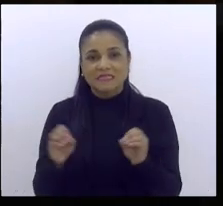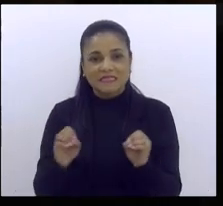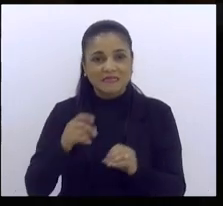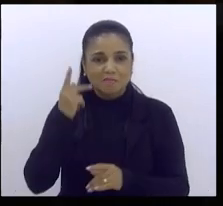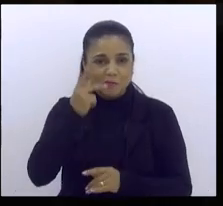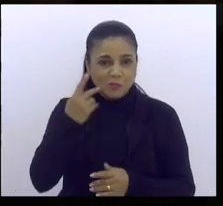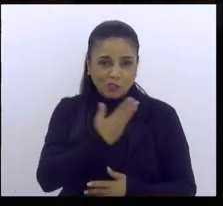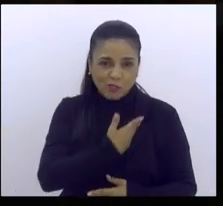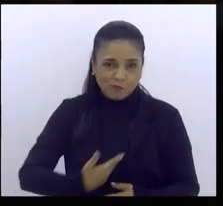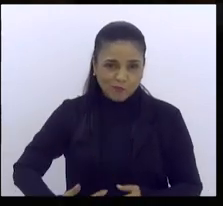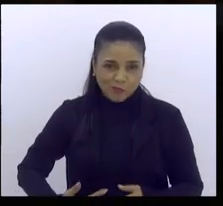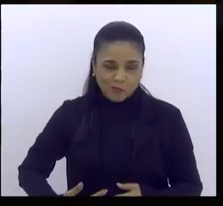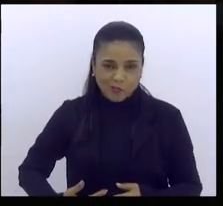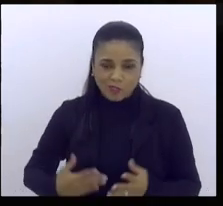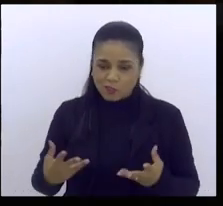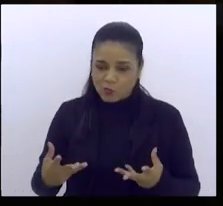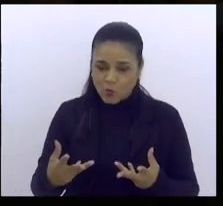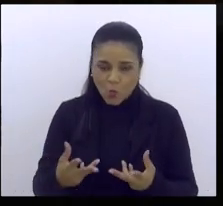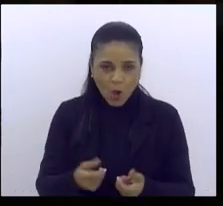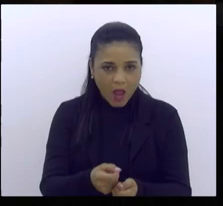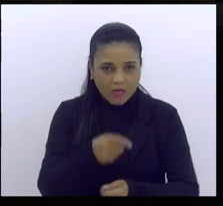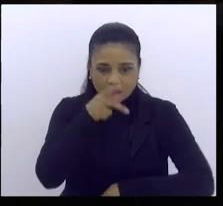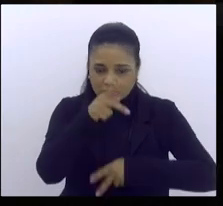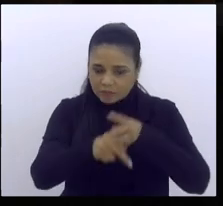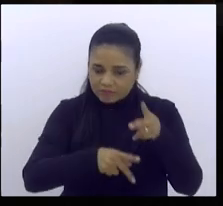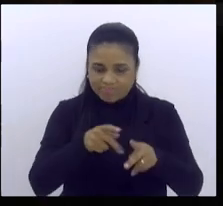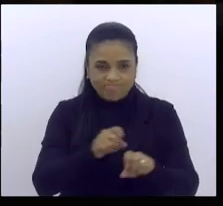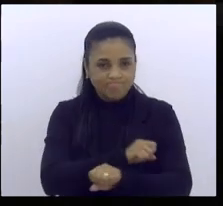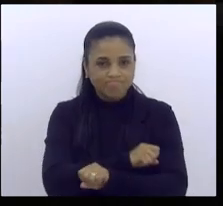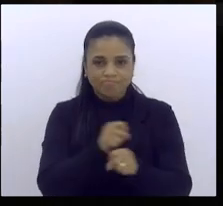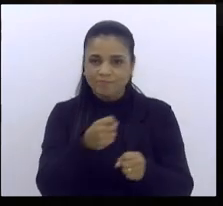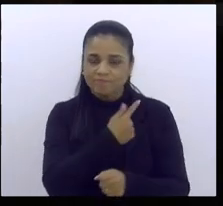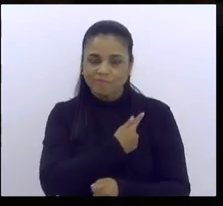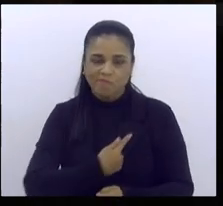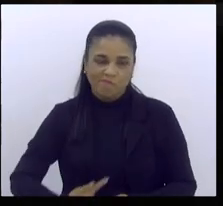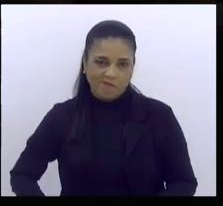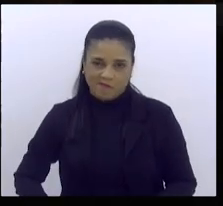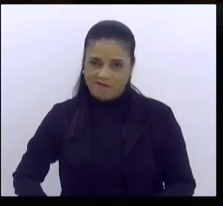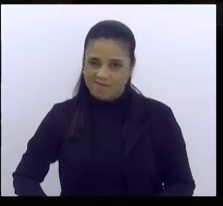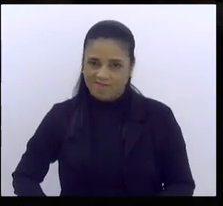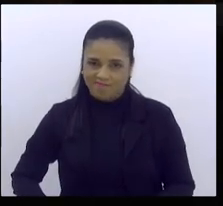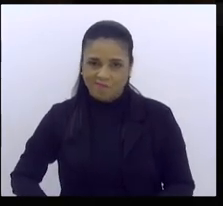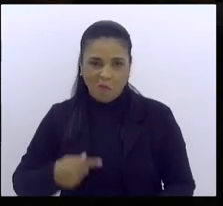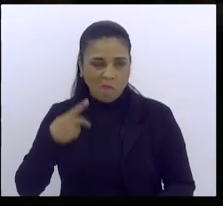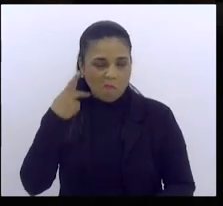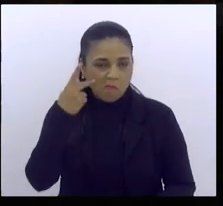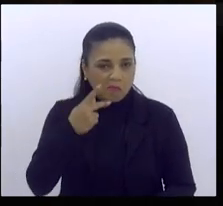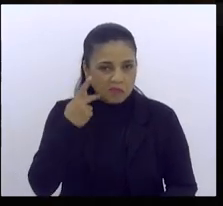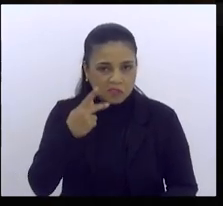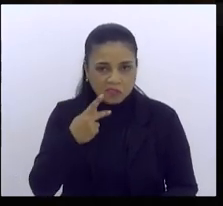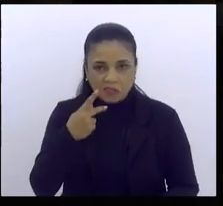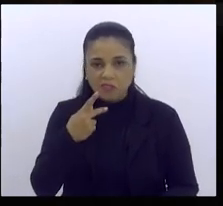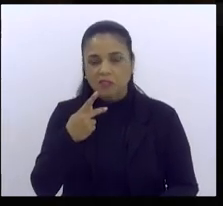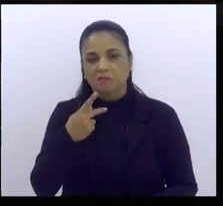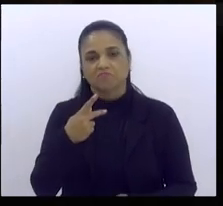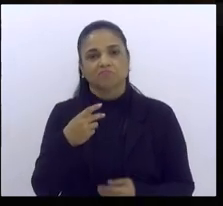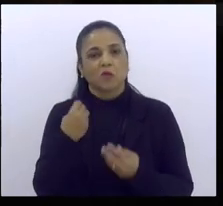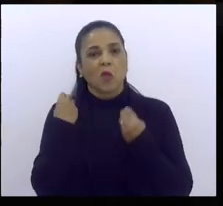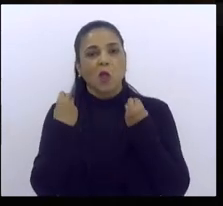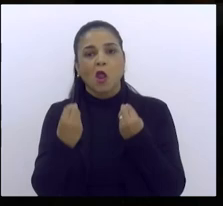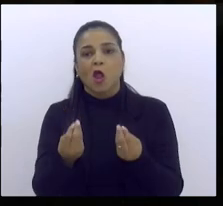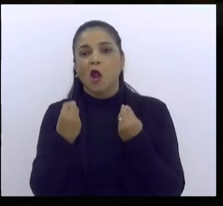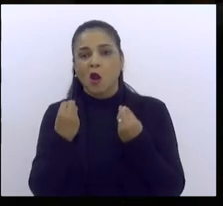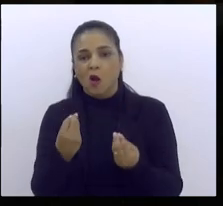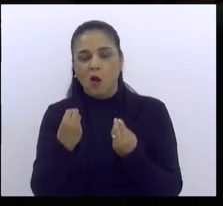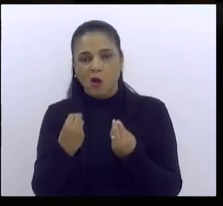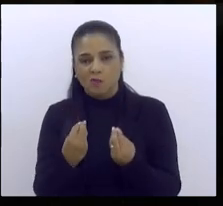de qualidade para a população, não tem governo, não tem política, não tem como se